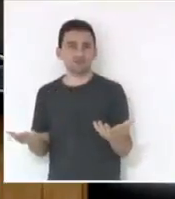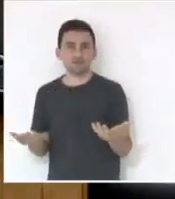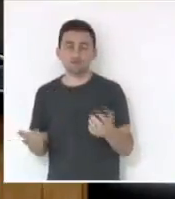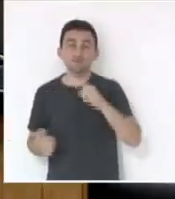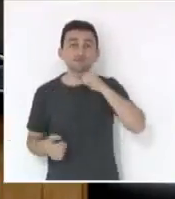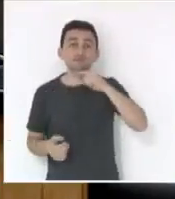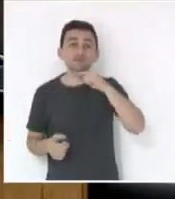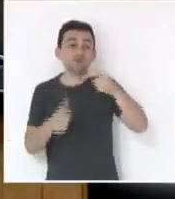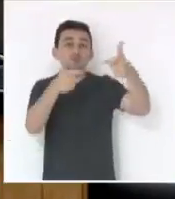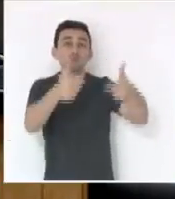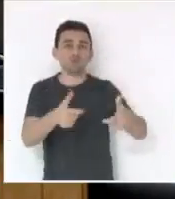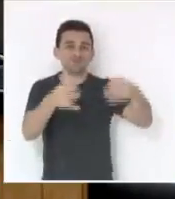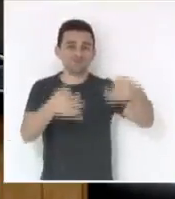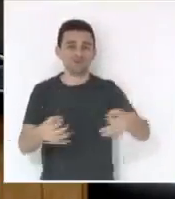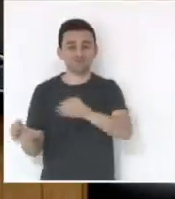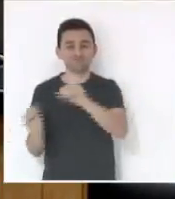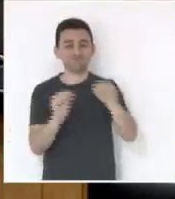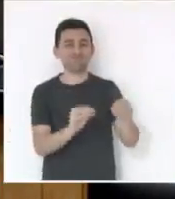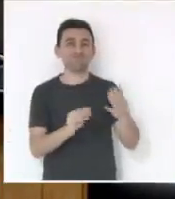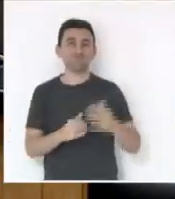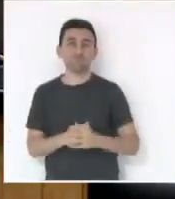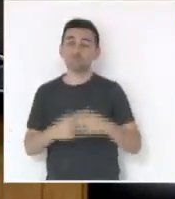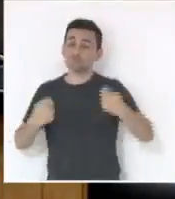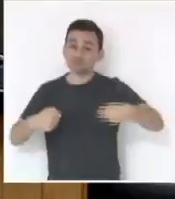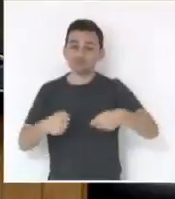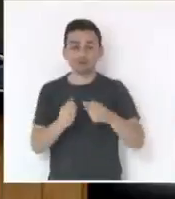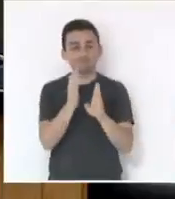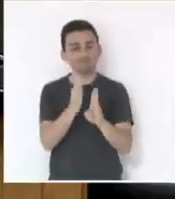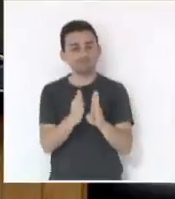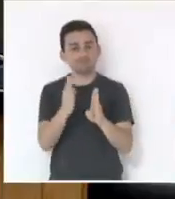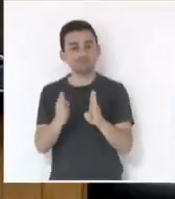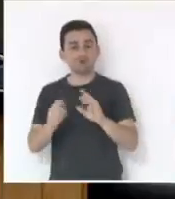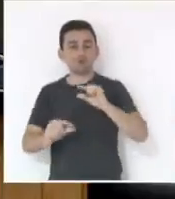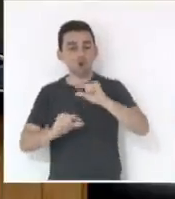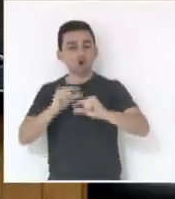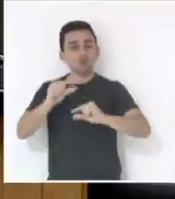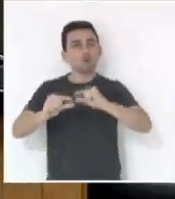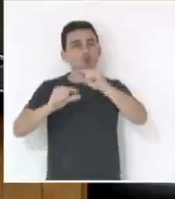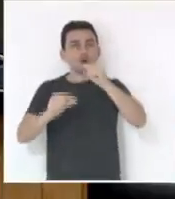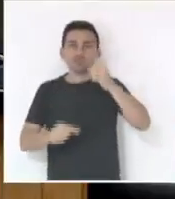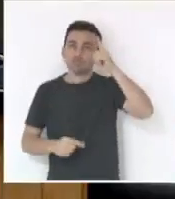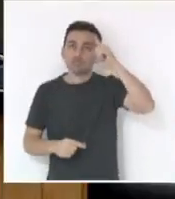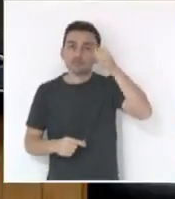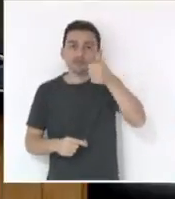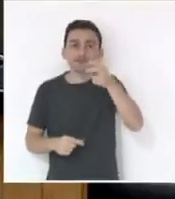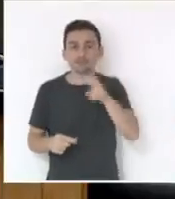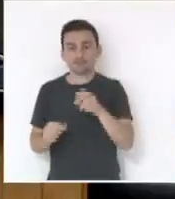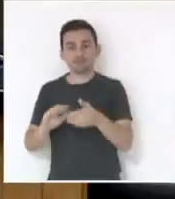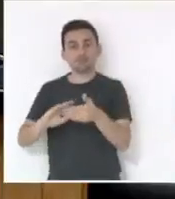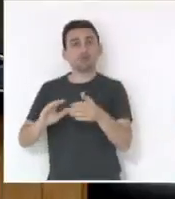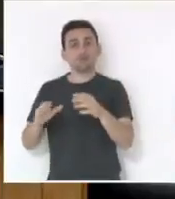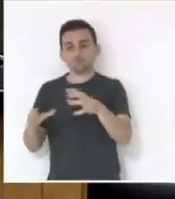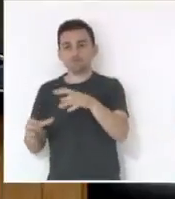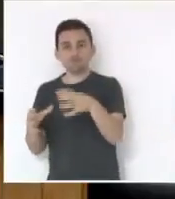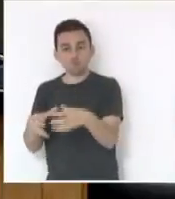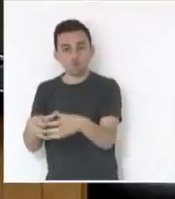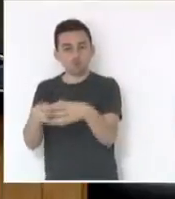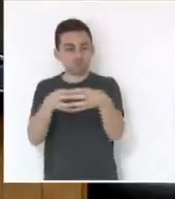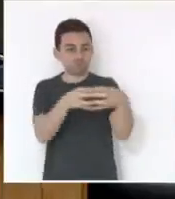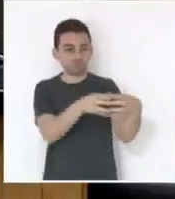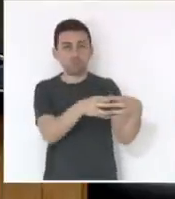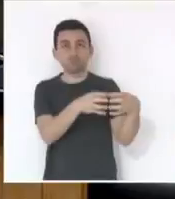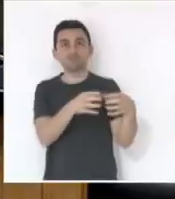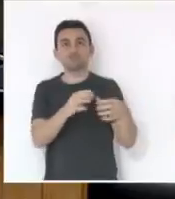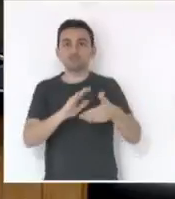deputado Silvio. Então, fazer gradativamente, cada 15 dias, 50 ou 100 pessoas. Então, acho que tem que haver um